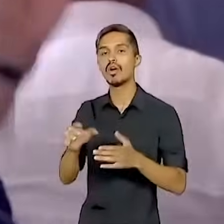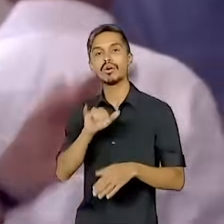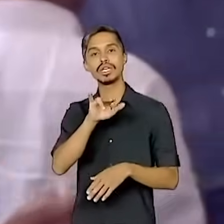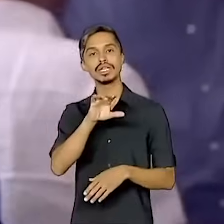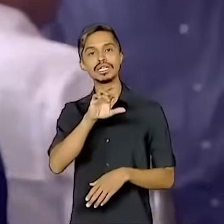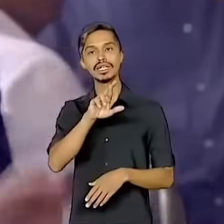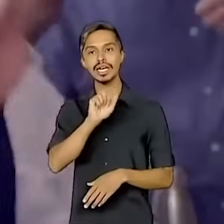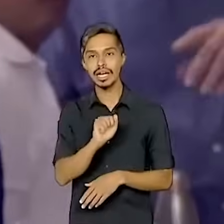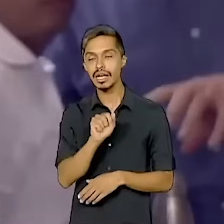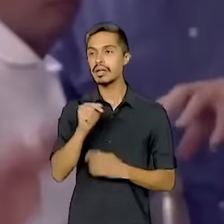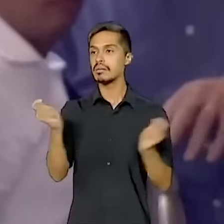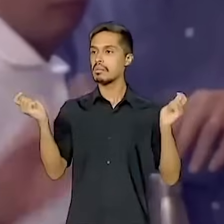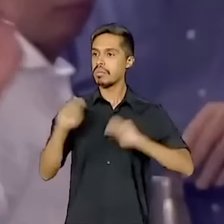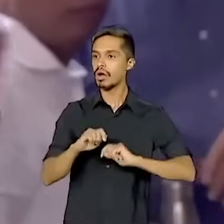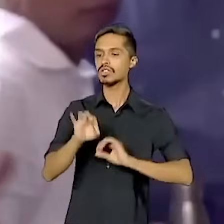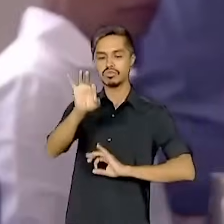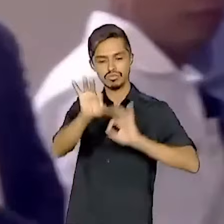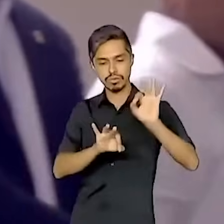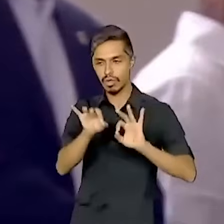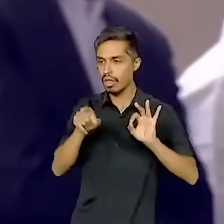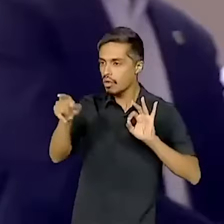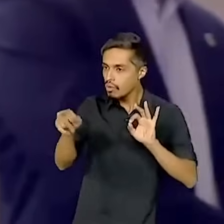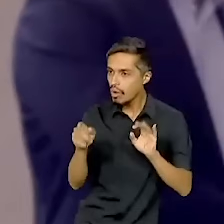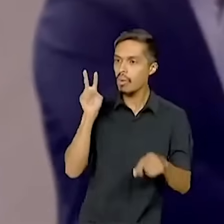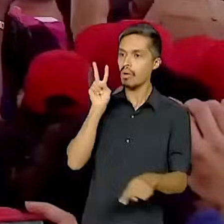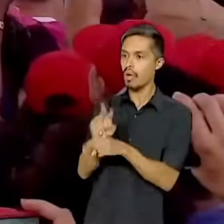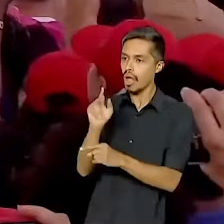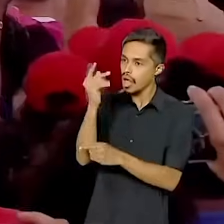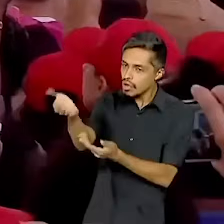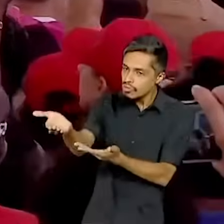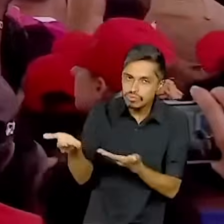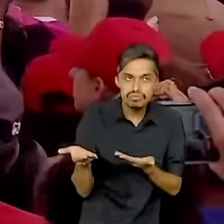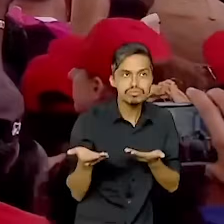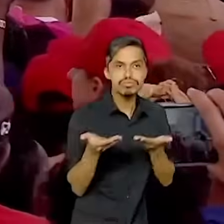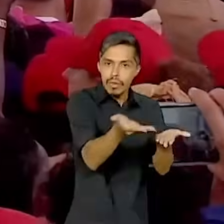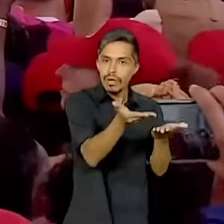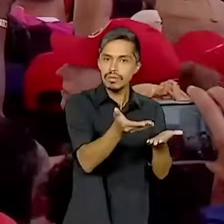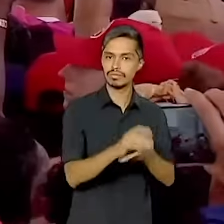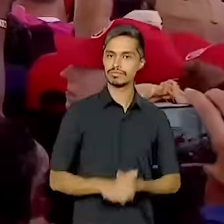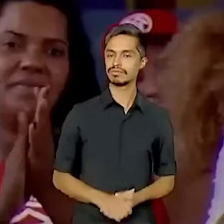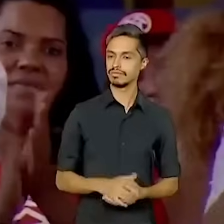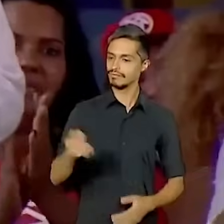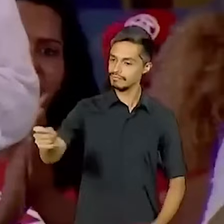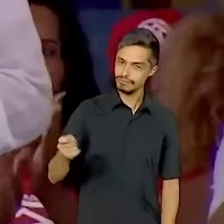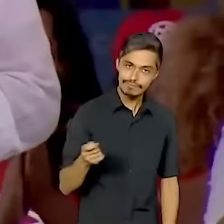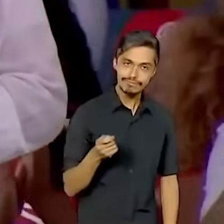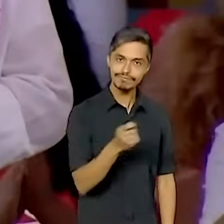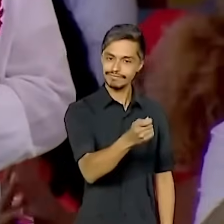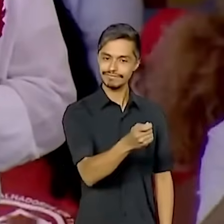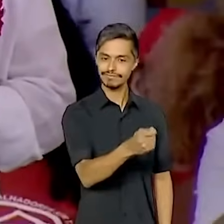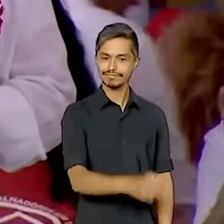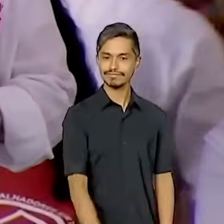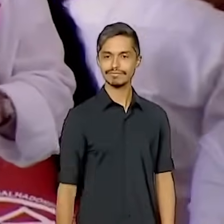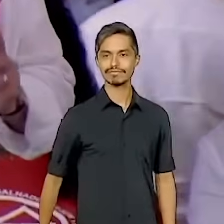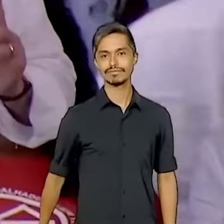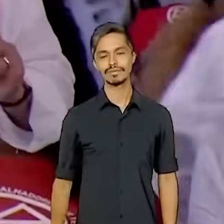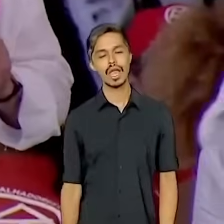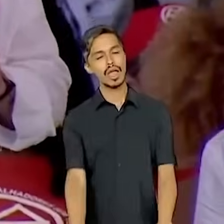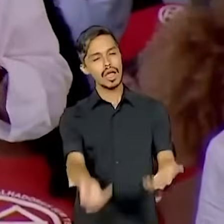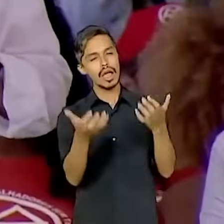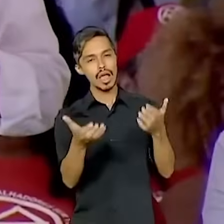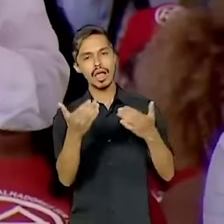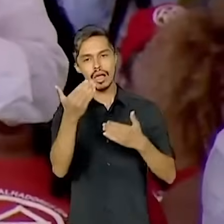está preparado para cuidar do seu assentamento. Quero agradecer